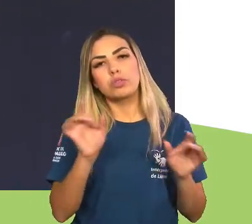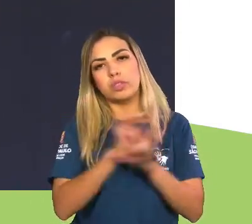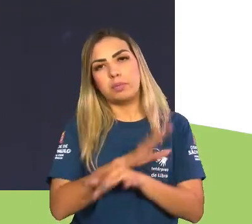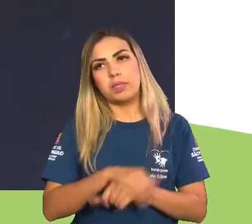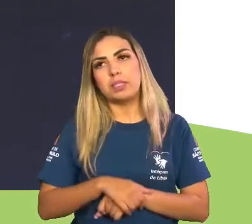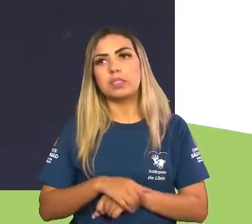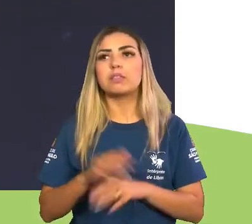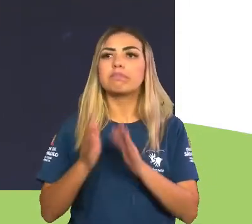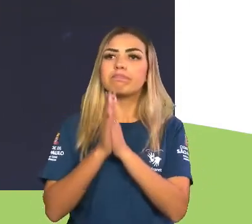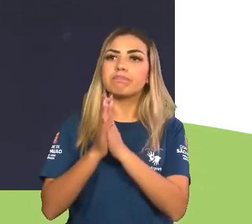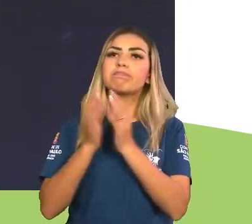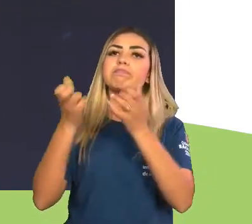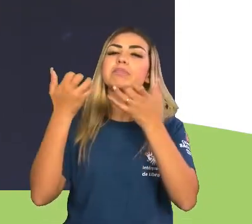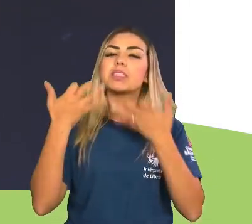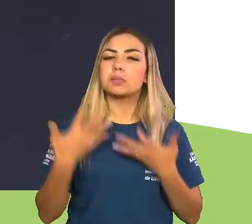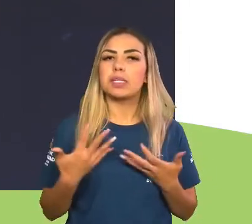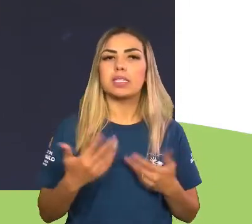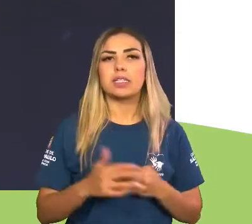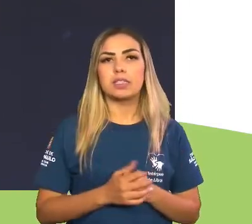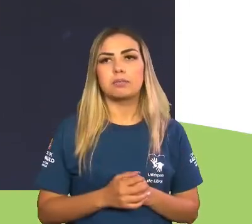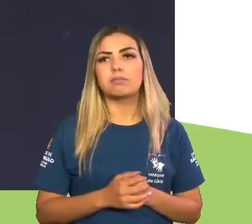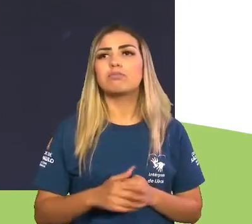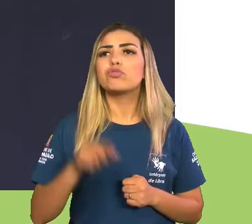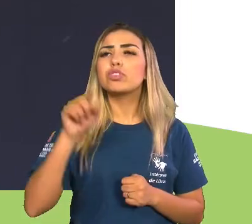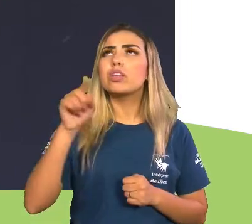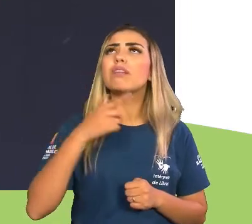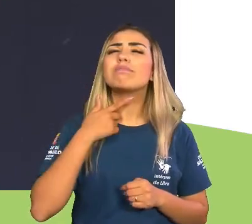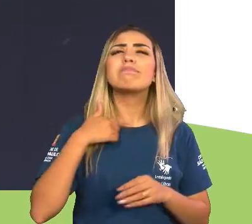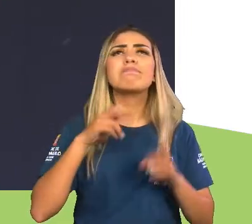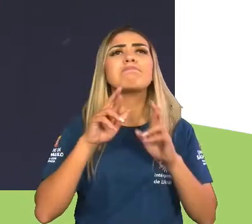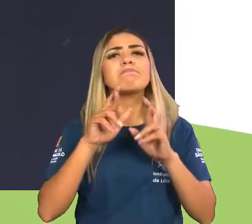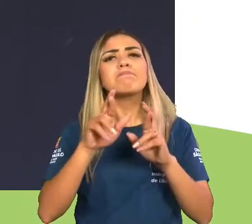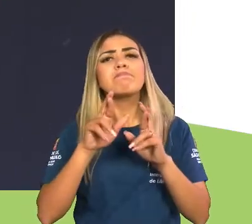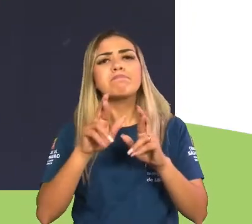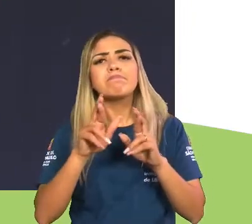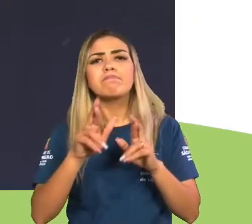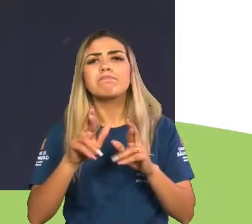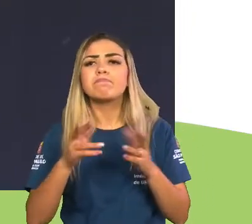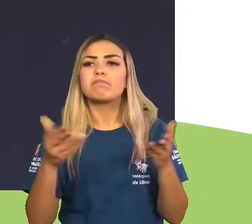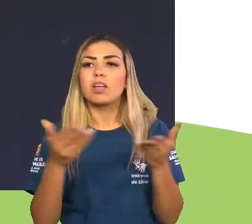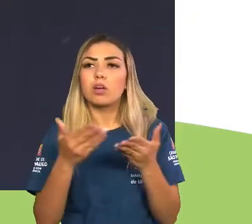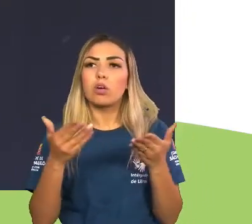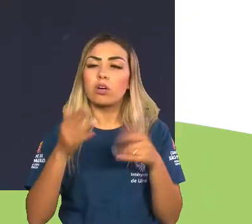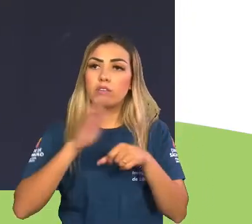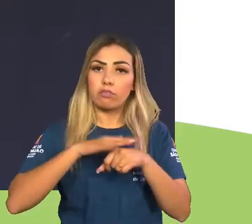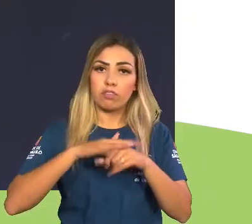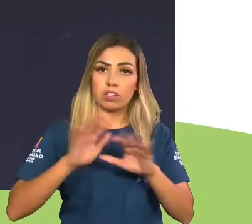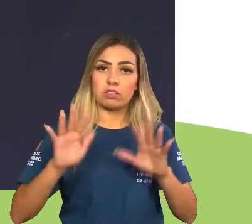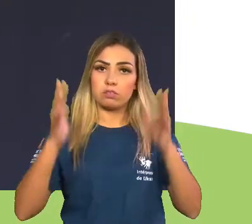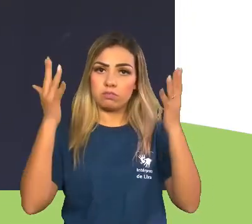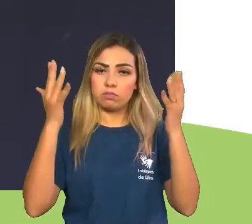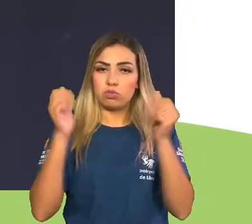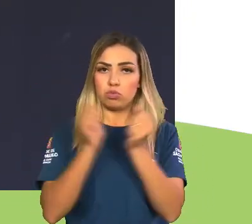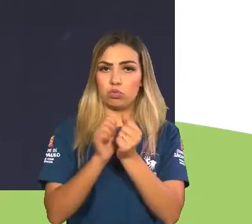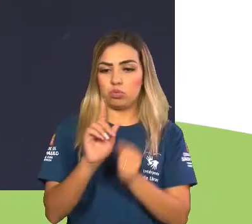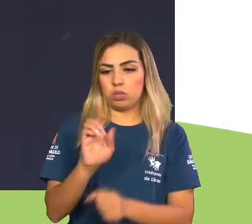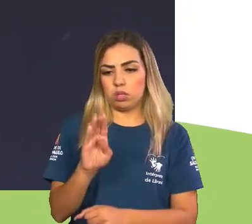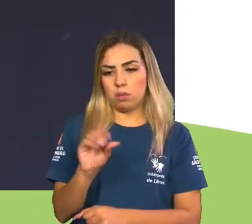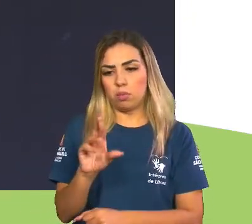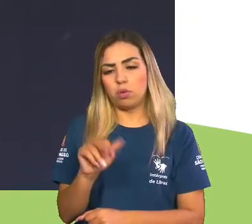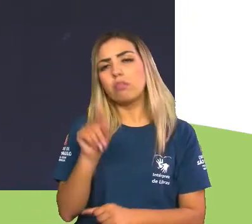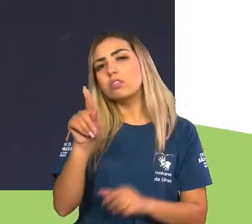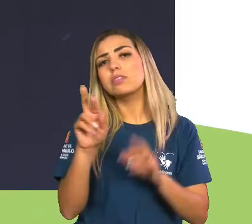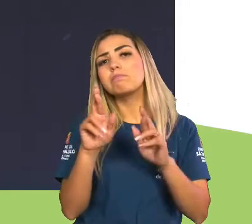que você me falasse de que forma, quais eram as suas expectativas quando você co-criou esse espetáculo com a Débora?